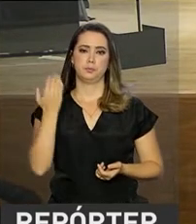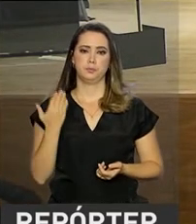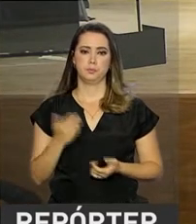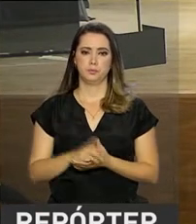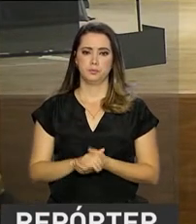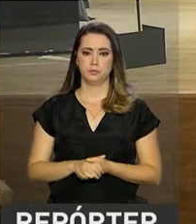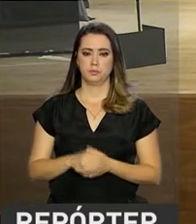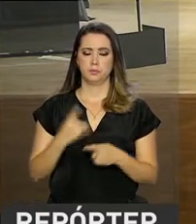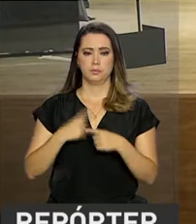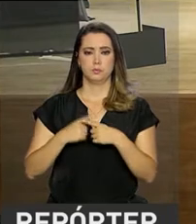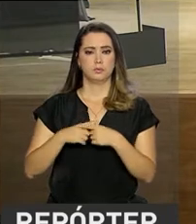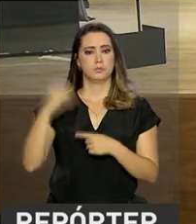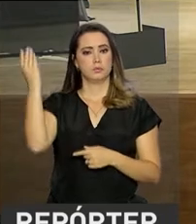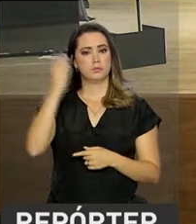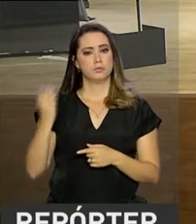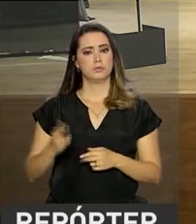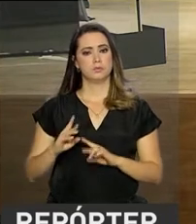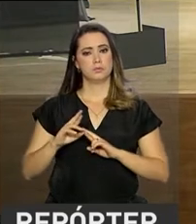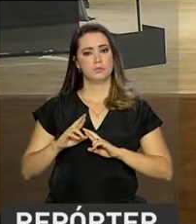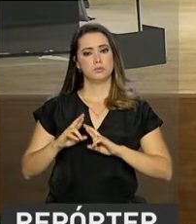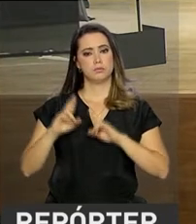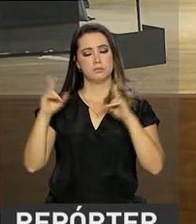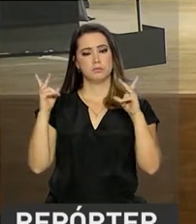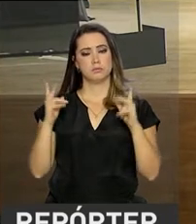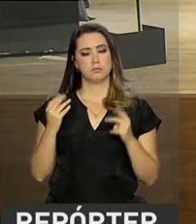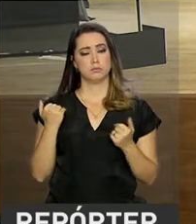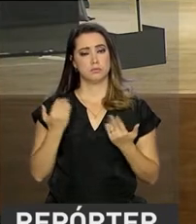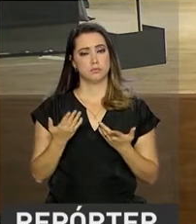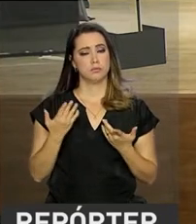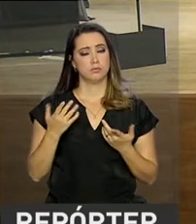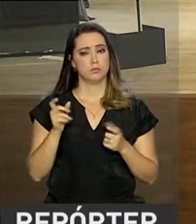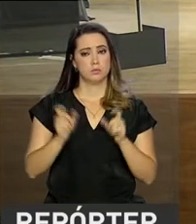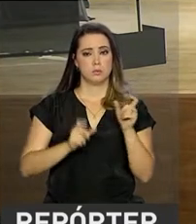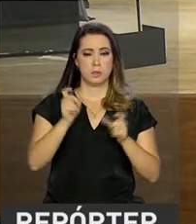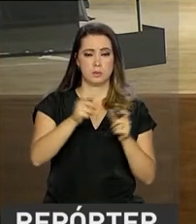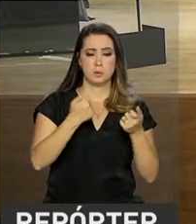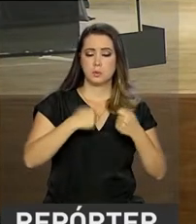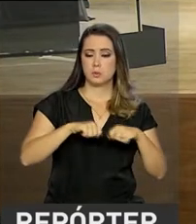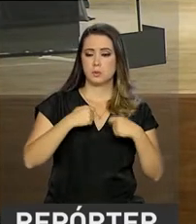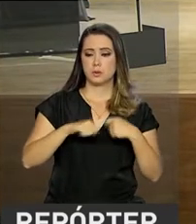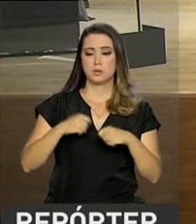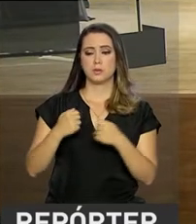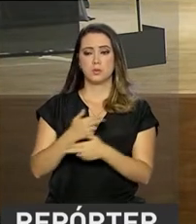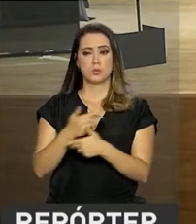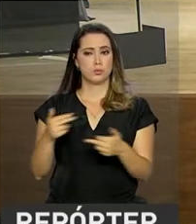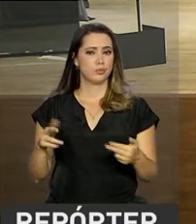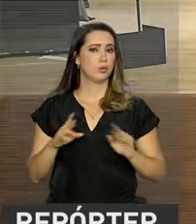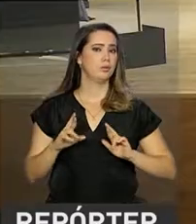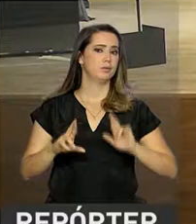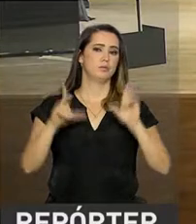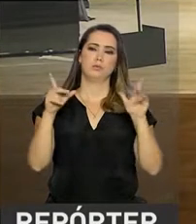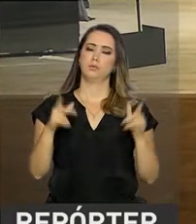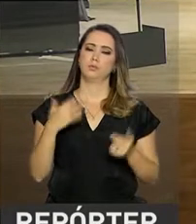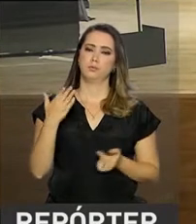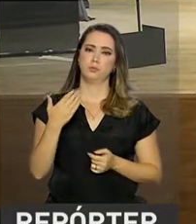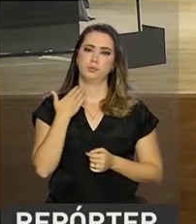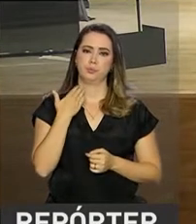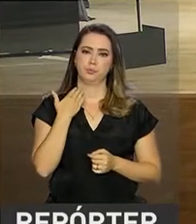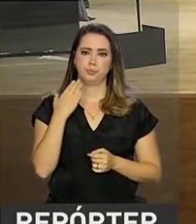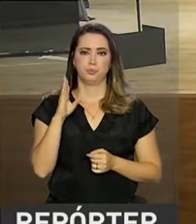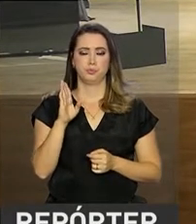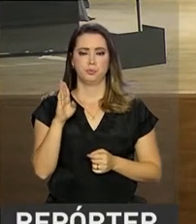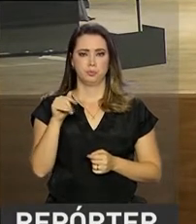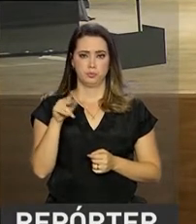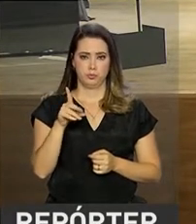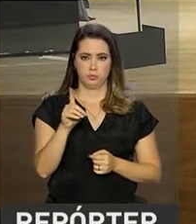porque o brasil será diferente as necessidades do desenvolvimento do país serão outras o bnds será o